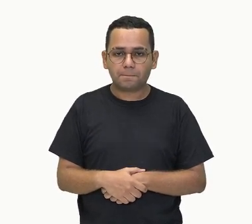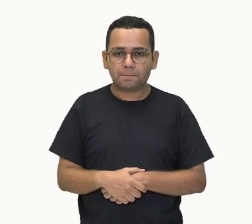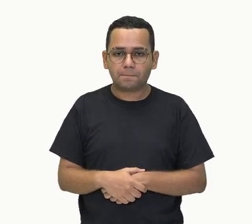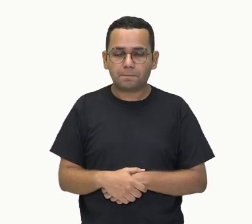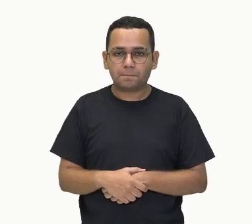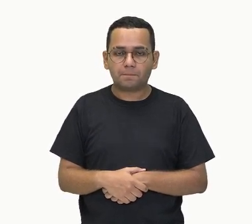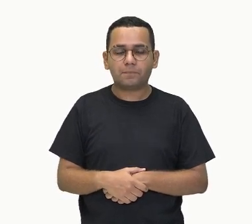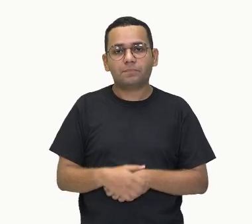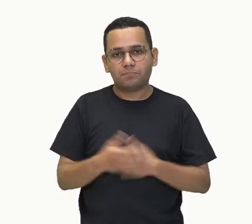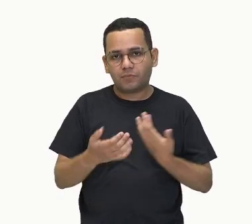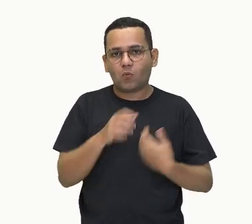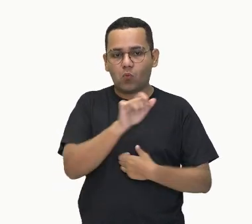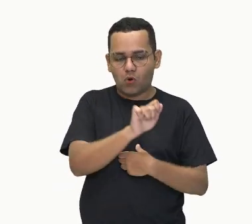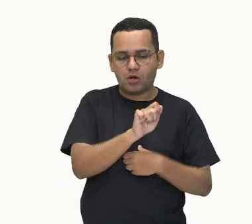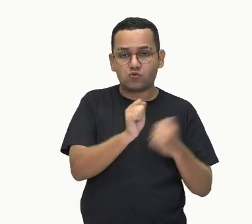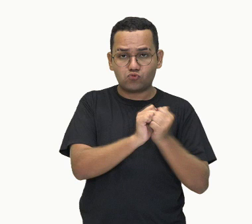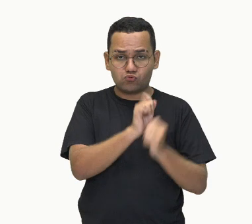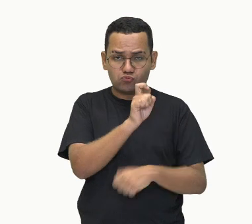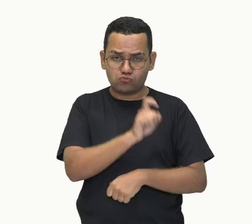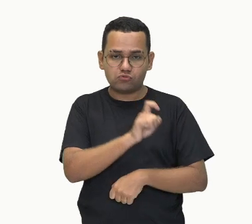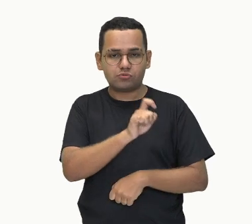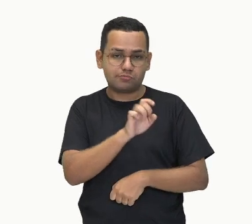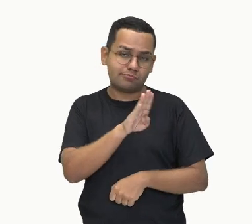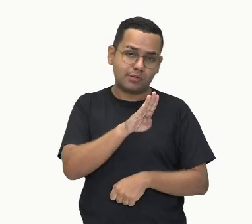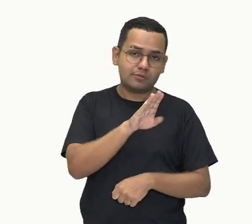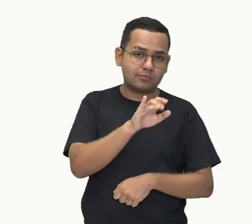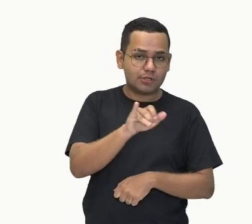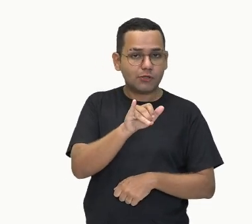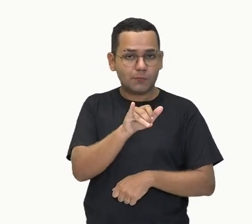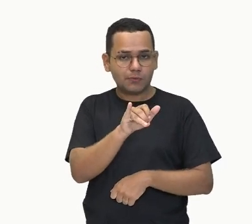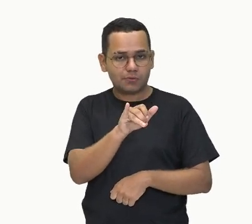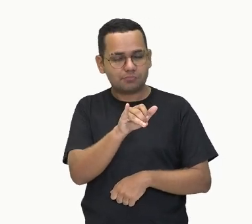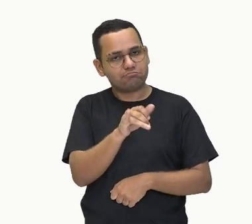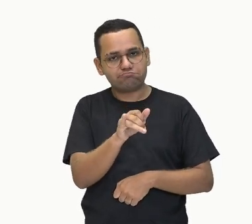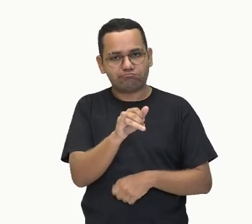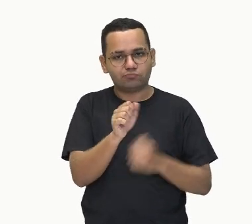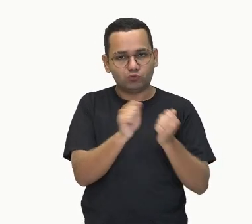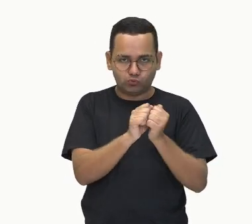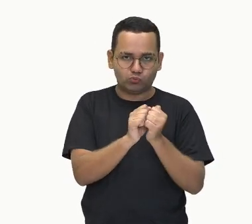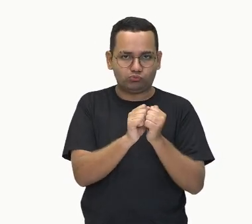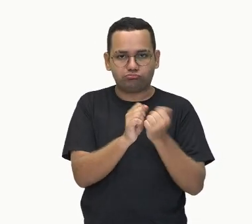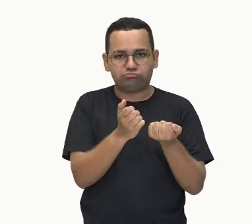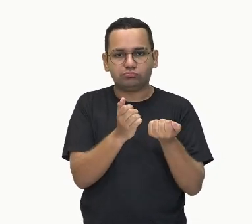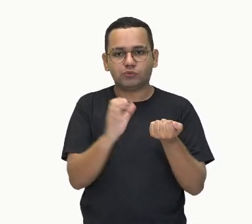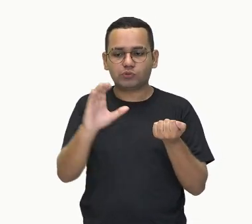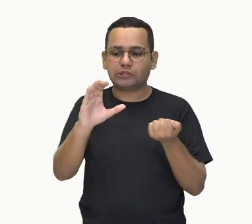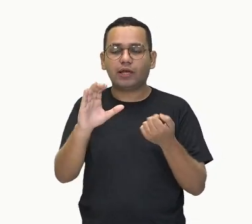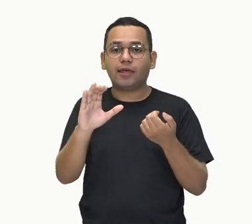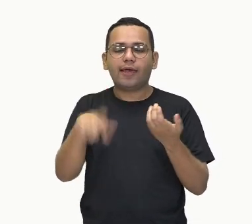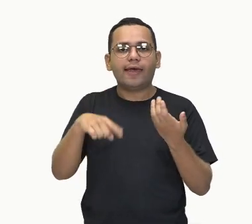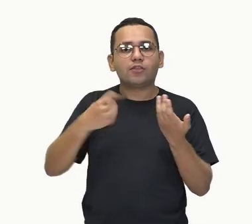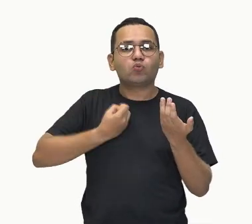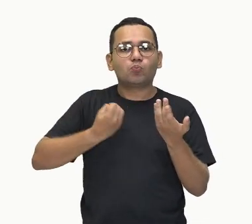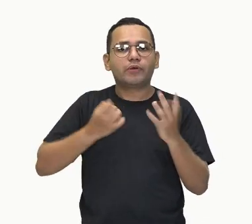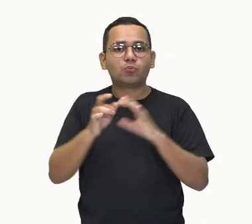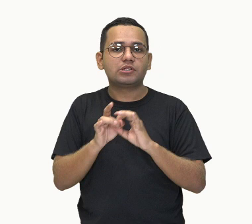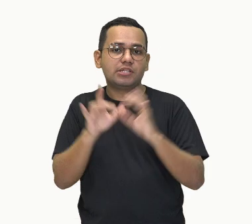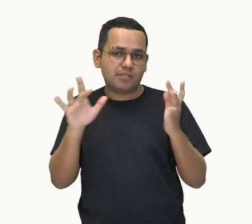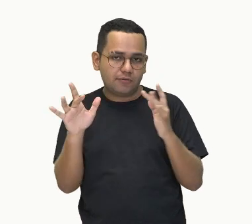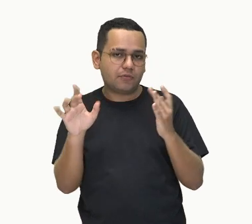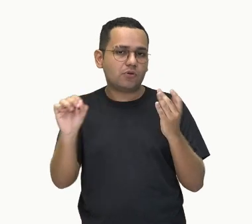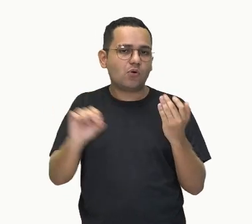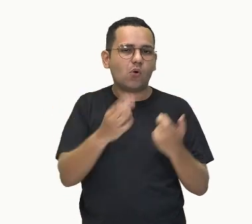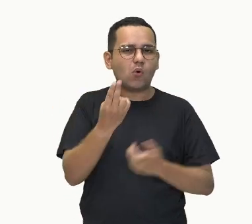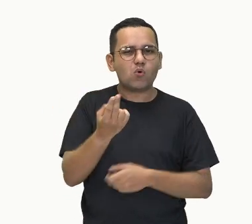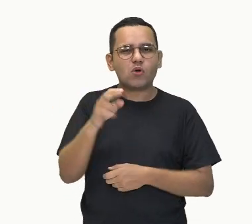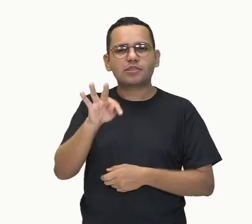acompanha o X, o B é aquele que acompanha o Y, e o C é aquele que nós chamamos também de termo